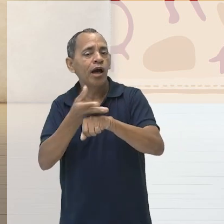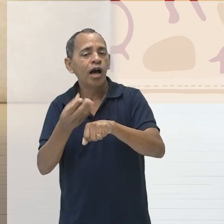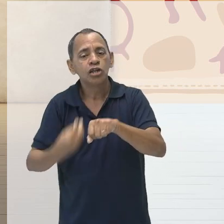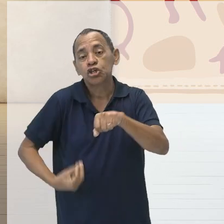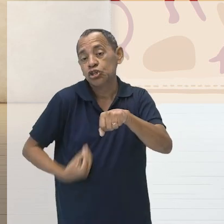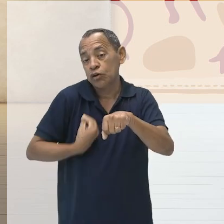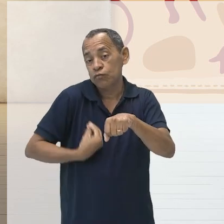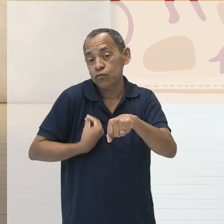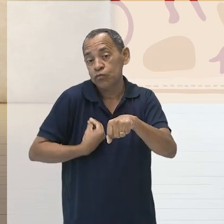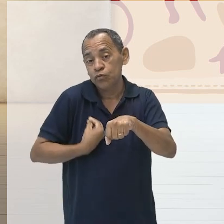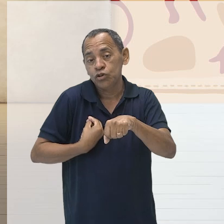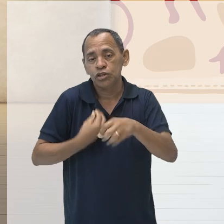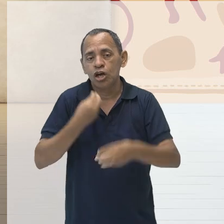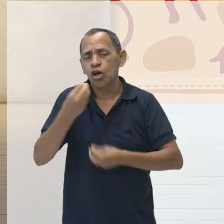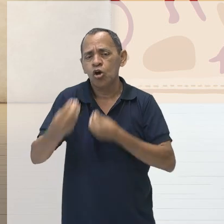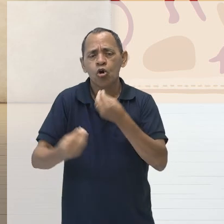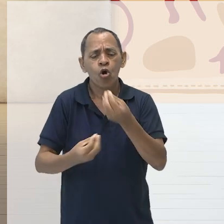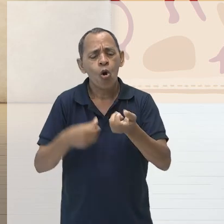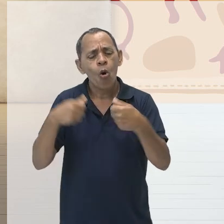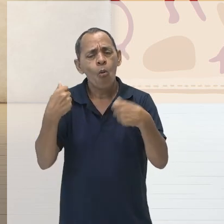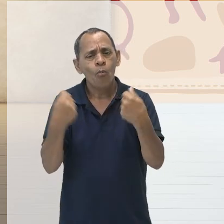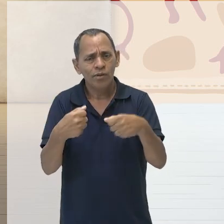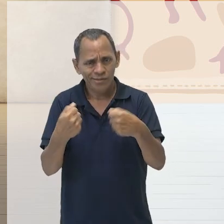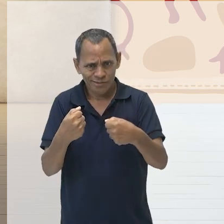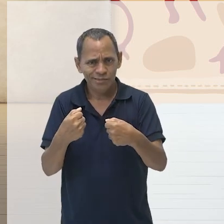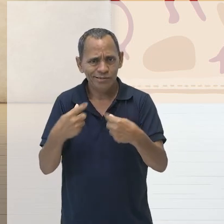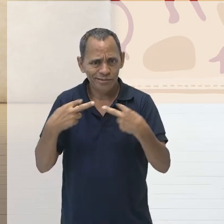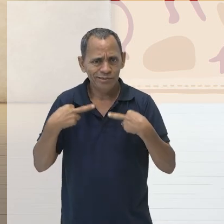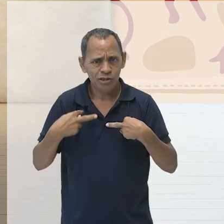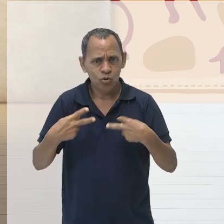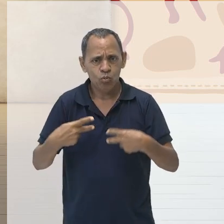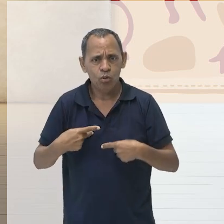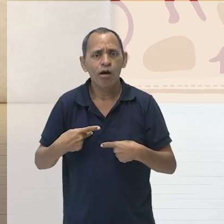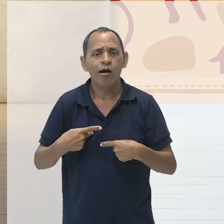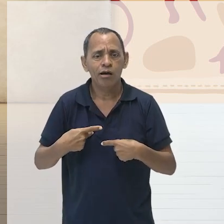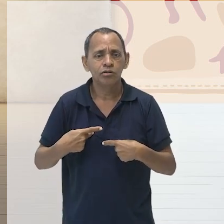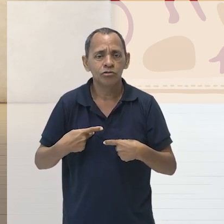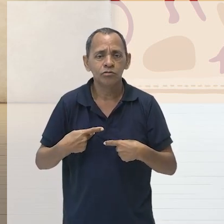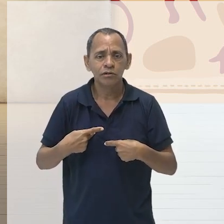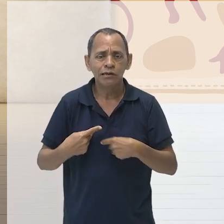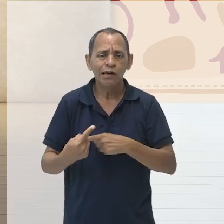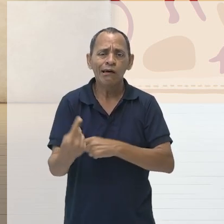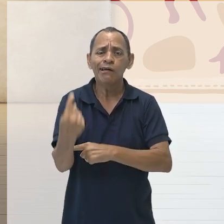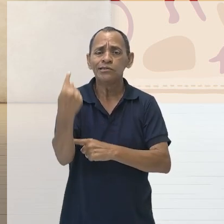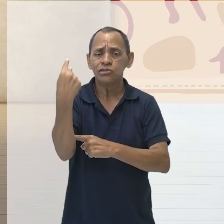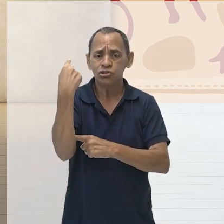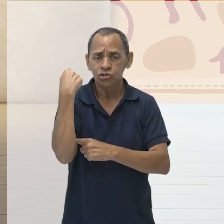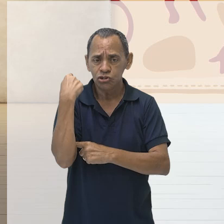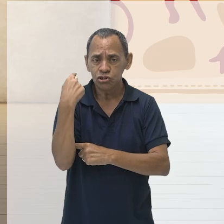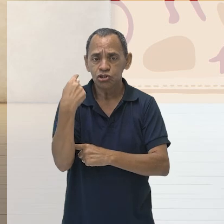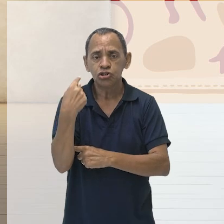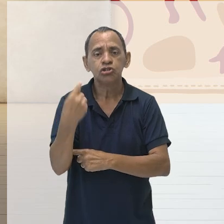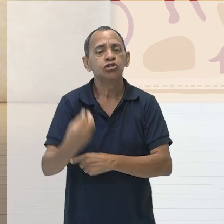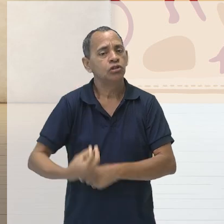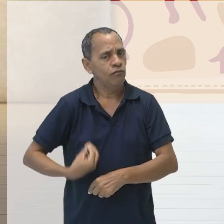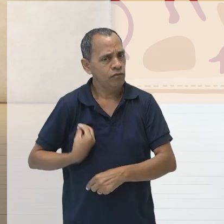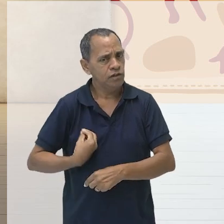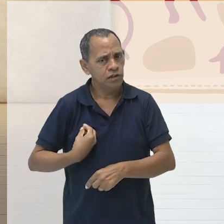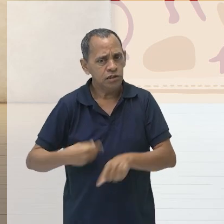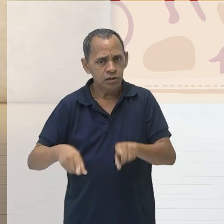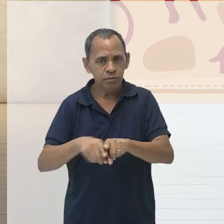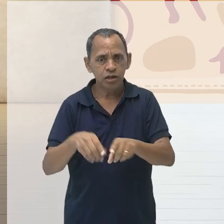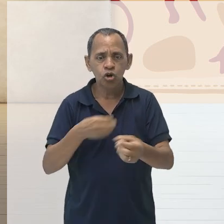seja, a partir da necessidade que os homens primitivos tinham de sobreviver. Mas de que forma?